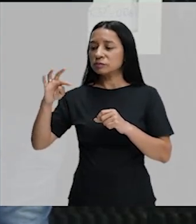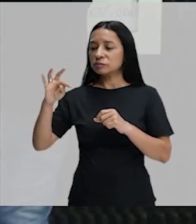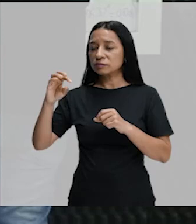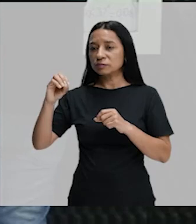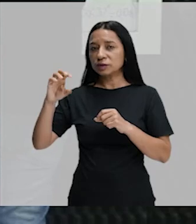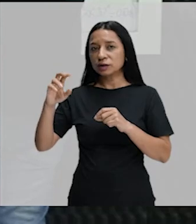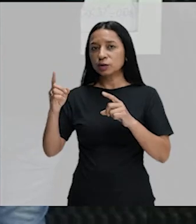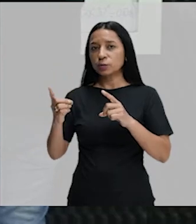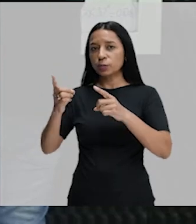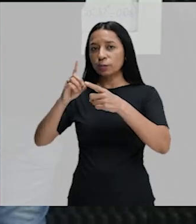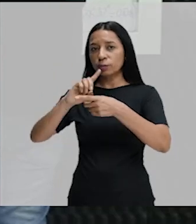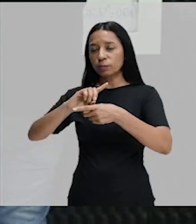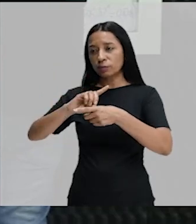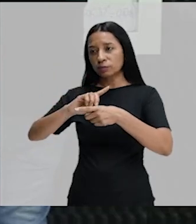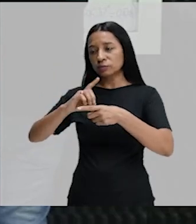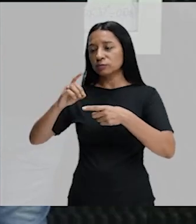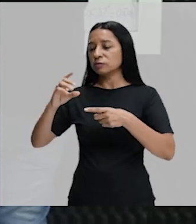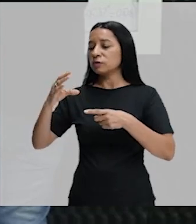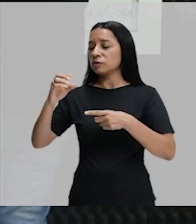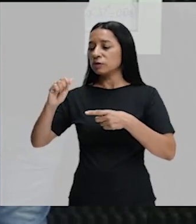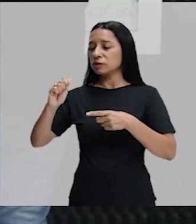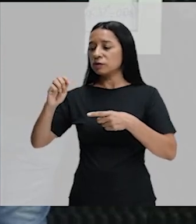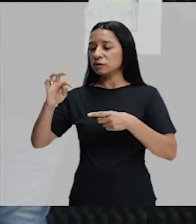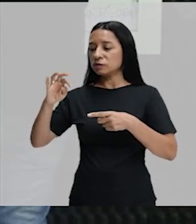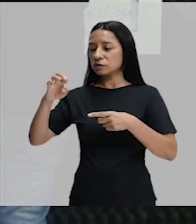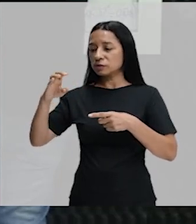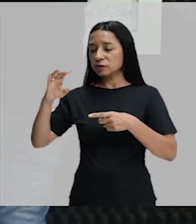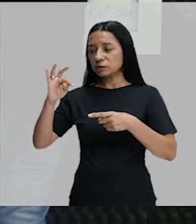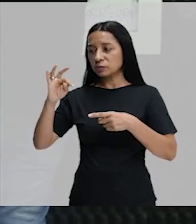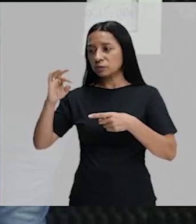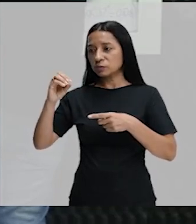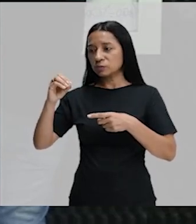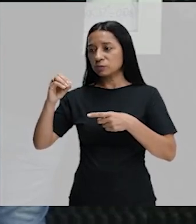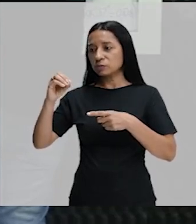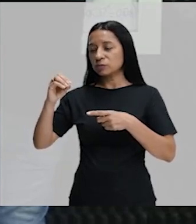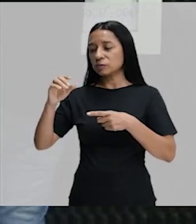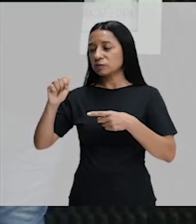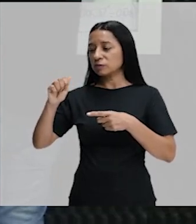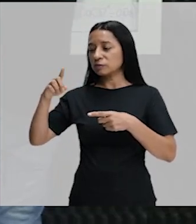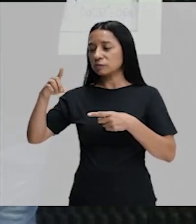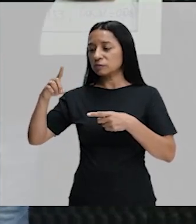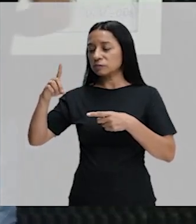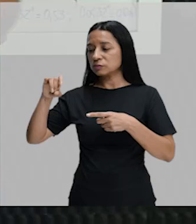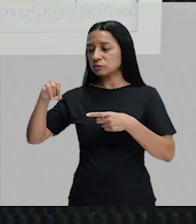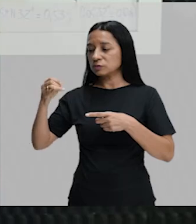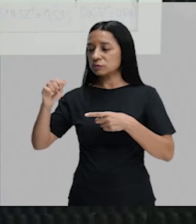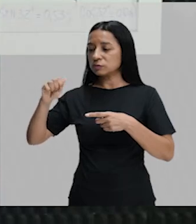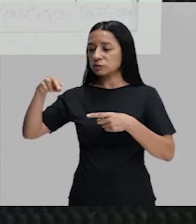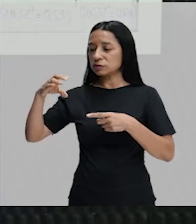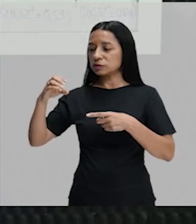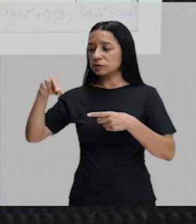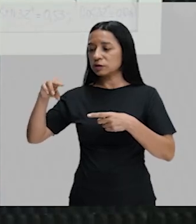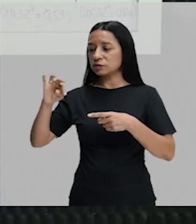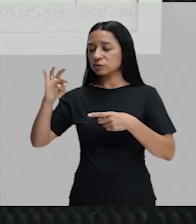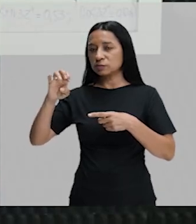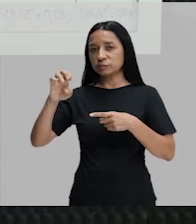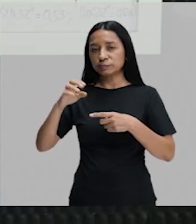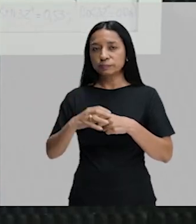oposto e o cateto adjacente. Cateto oposto e cateto